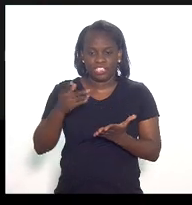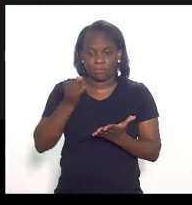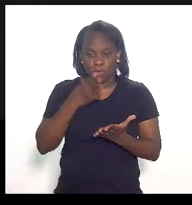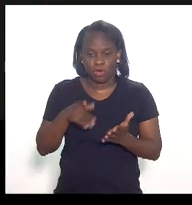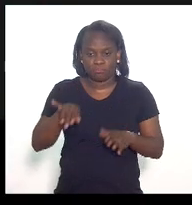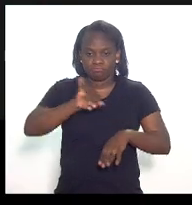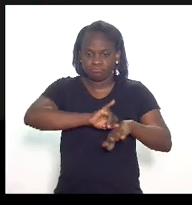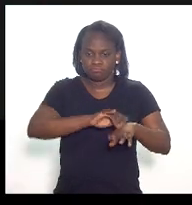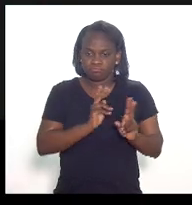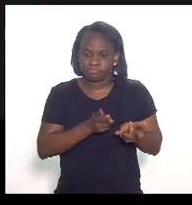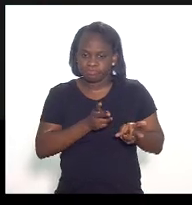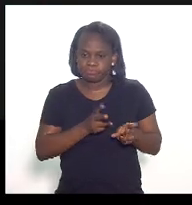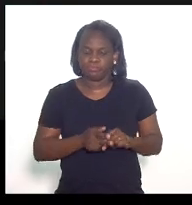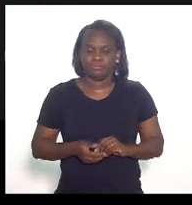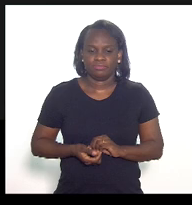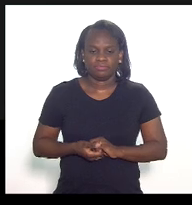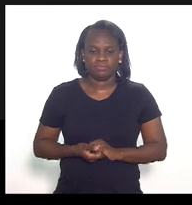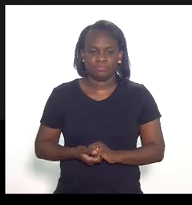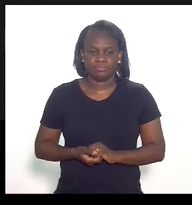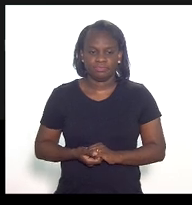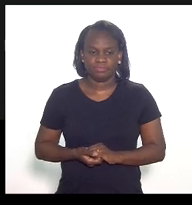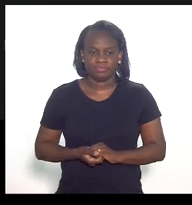É.